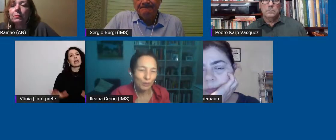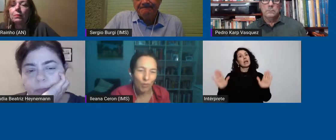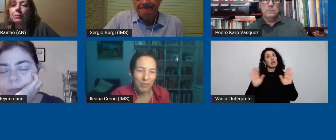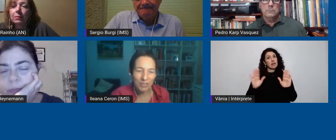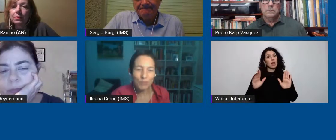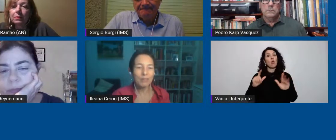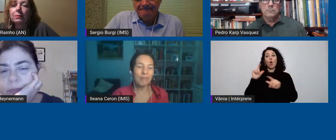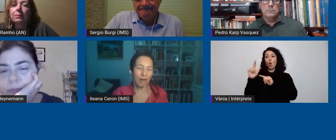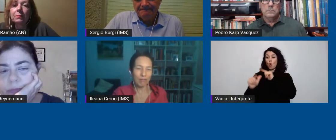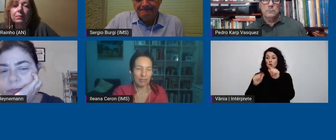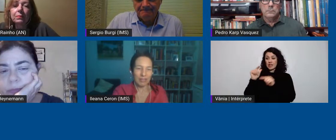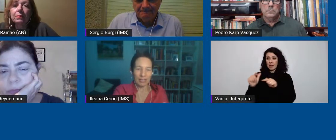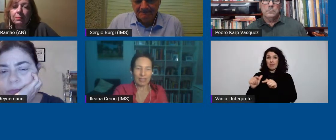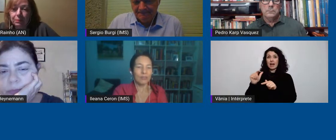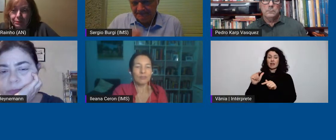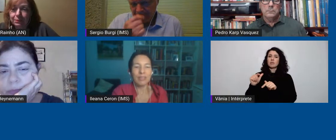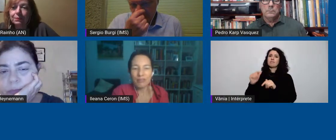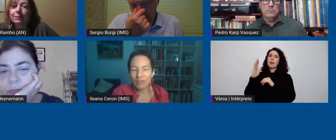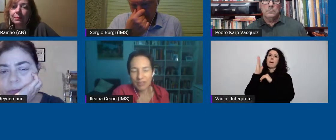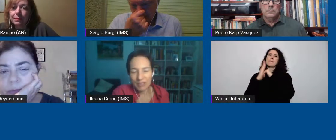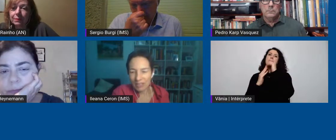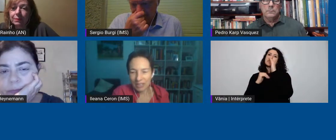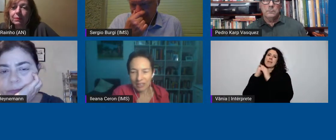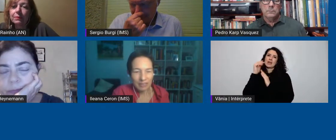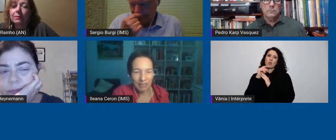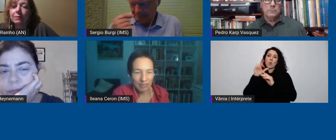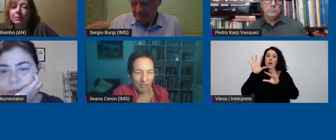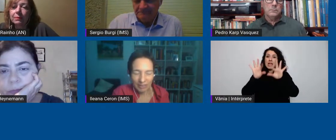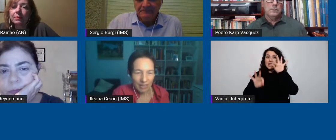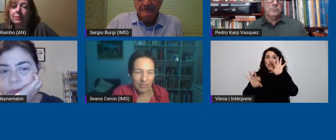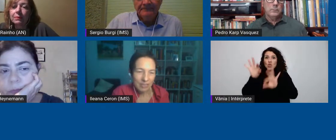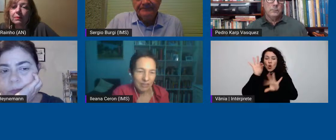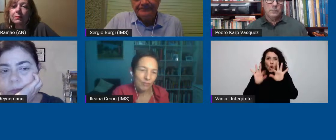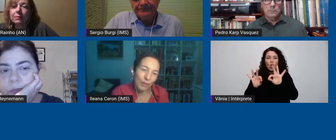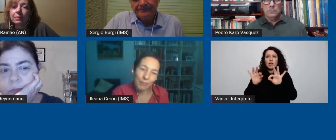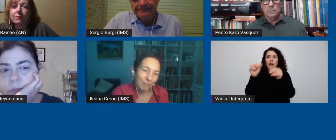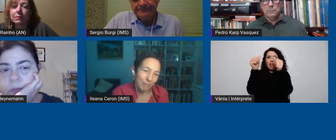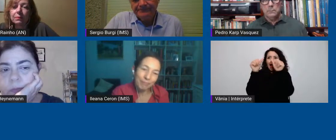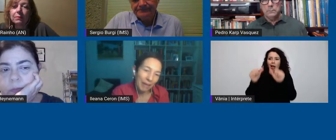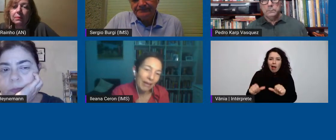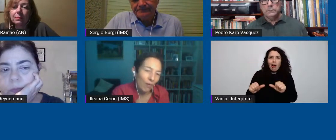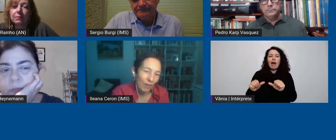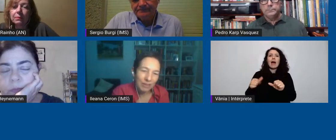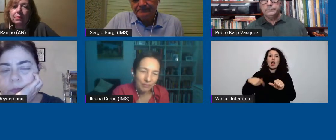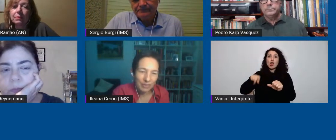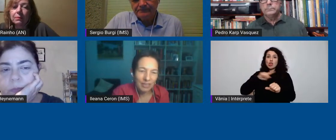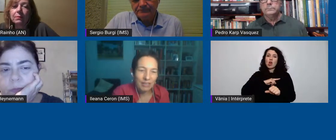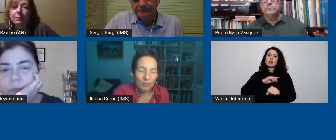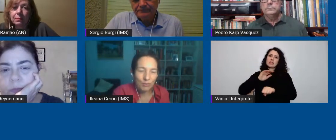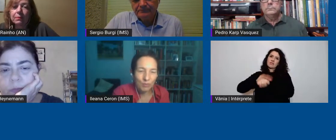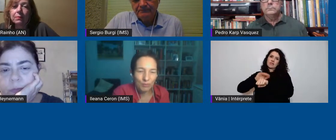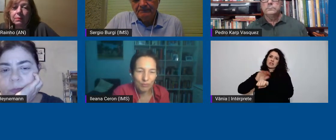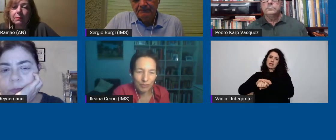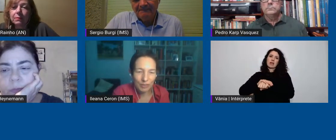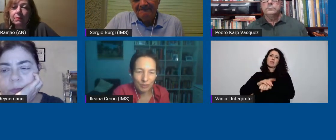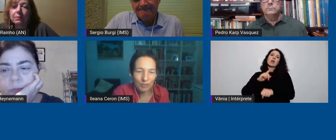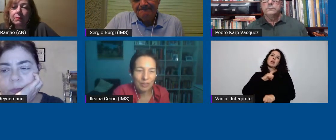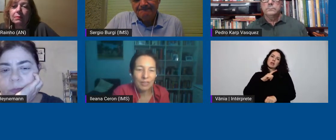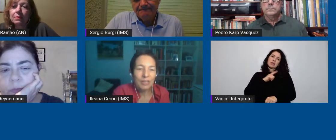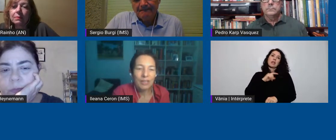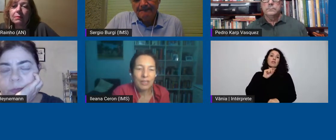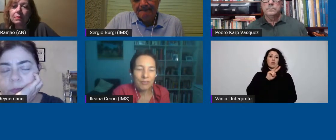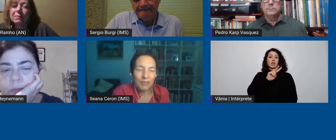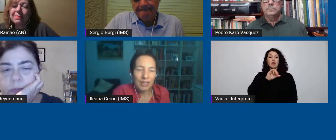foi totalmente manual. Não teve, na verdade, foi um paleógrafo, né, o